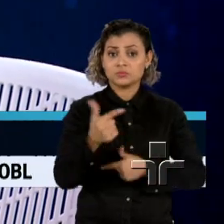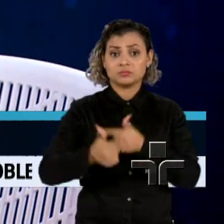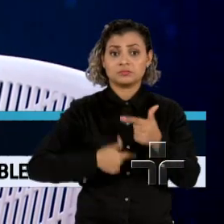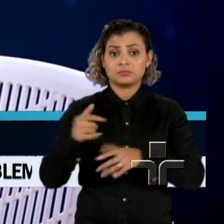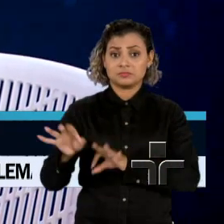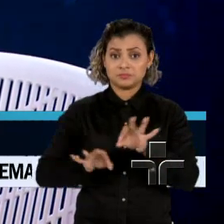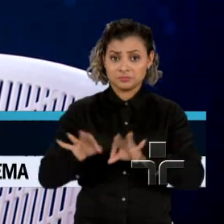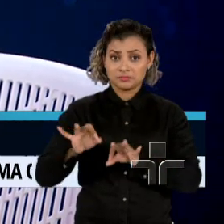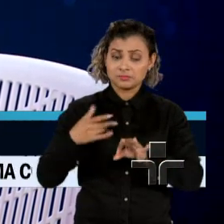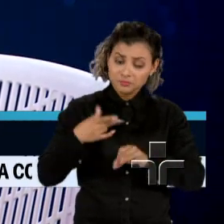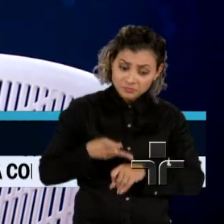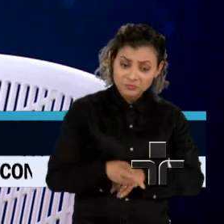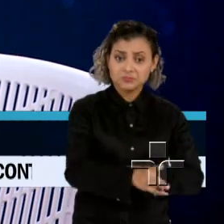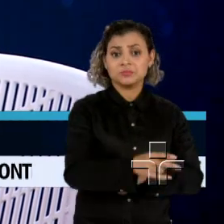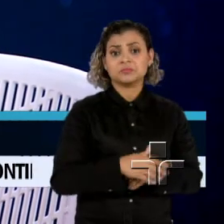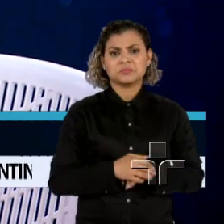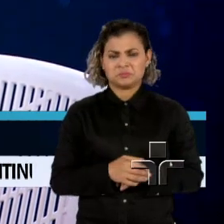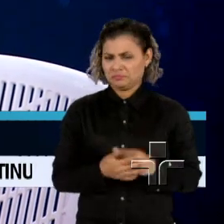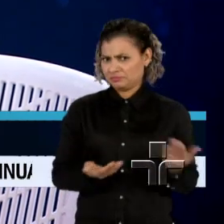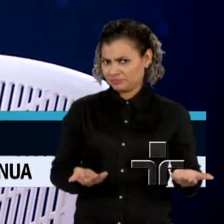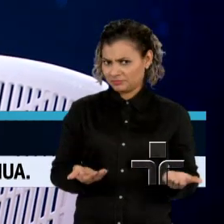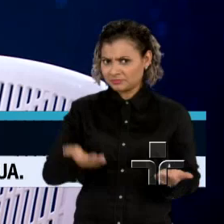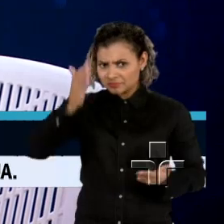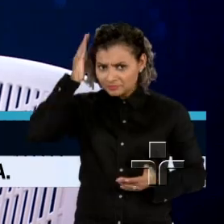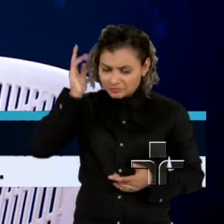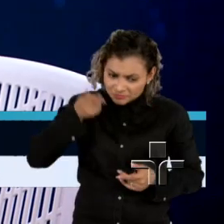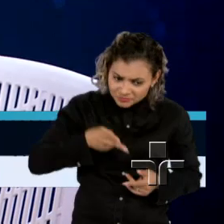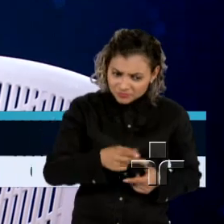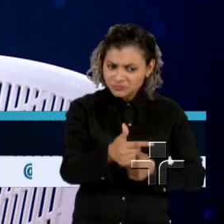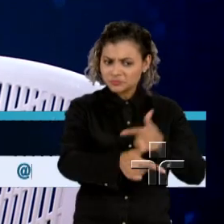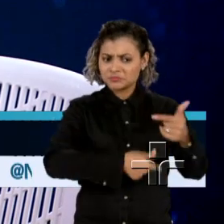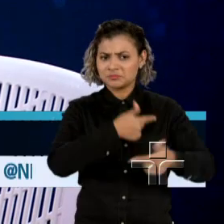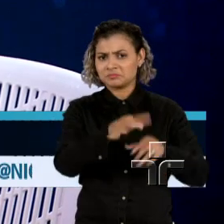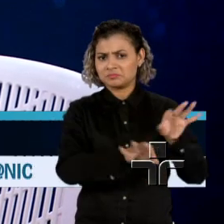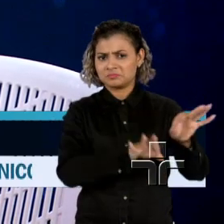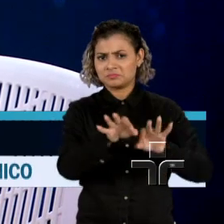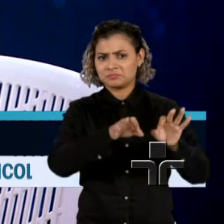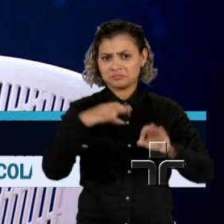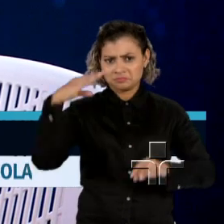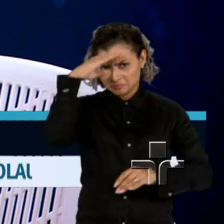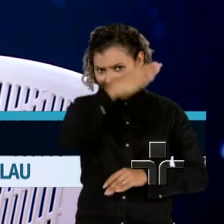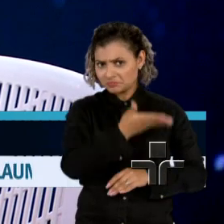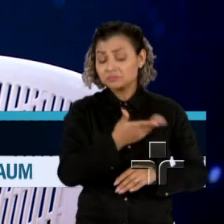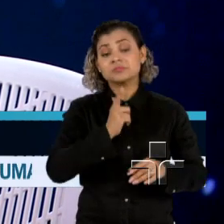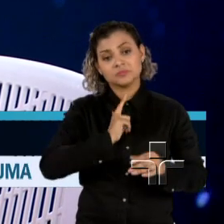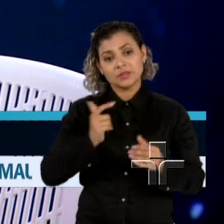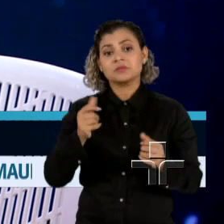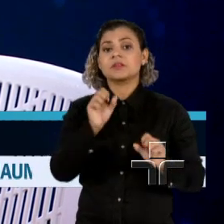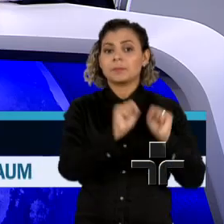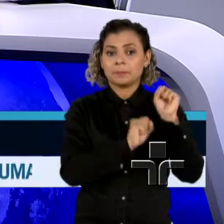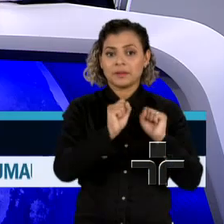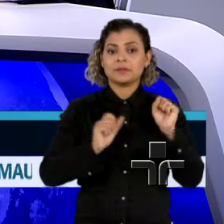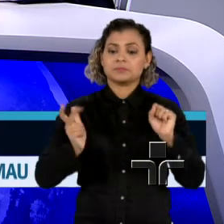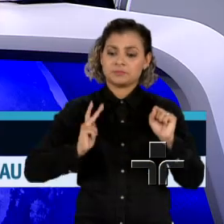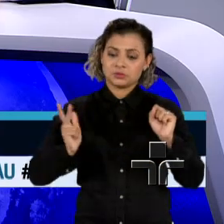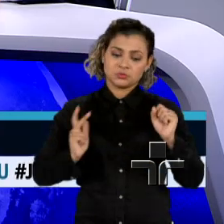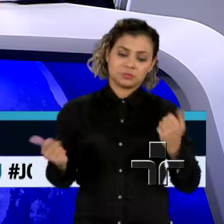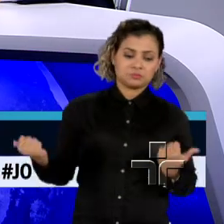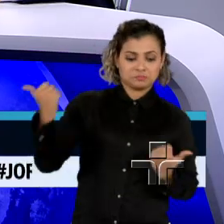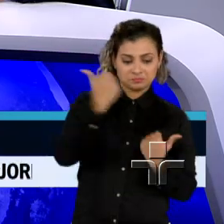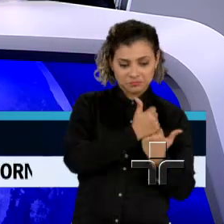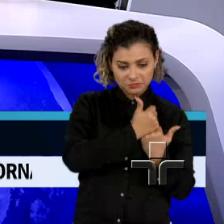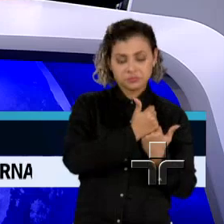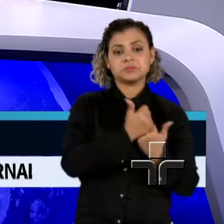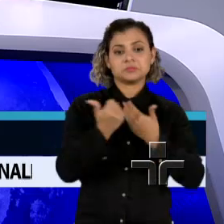que foi feito por ele, pelo Michel Temer. E fazendo justiça, de certa forma, sim. Tem as concessões, as privatizações e até a reforma da Previdência, né? Olha,